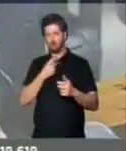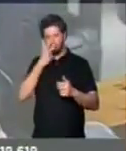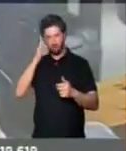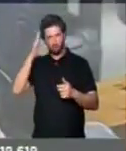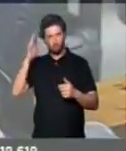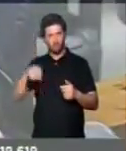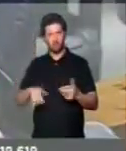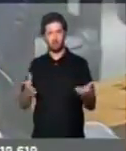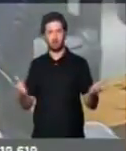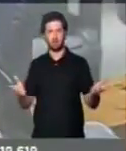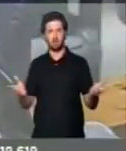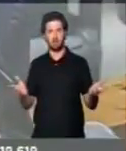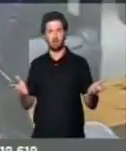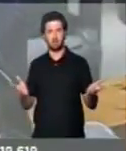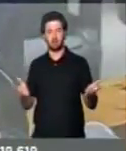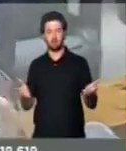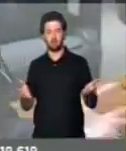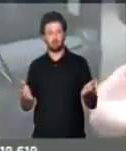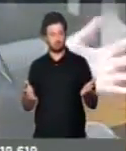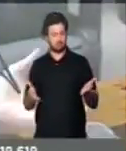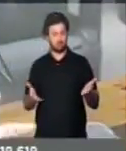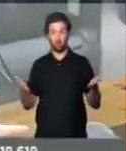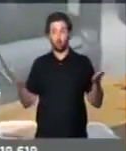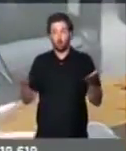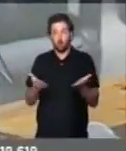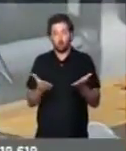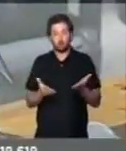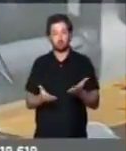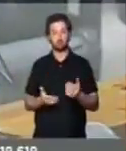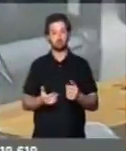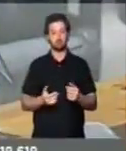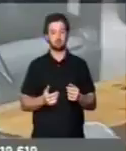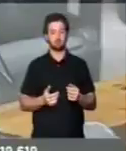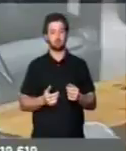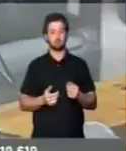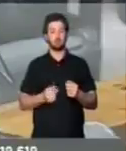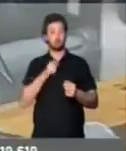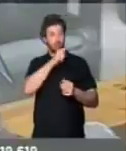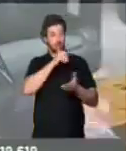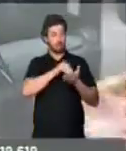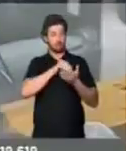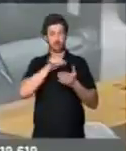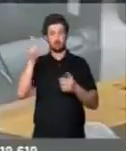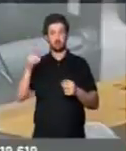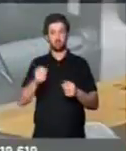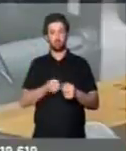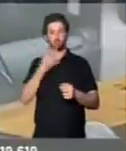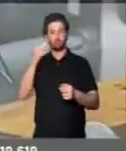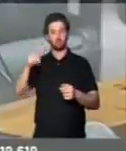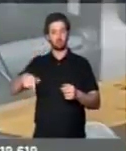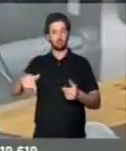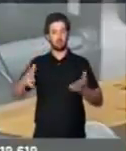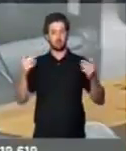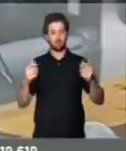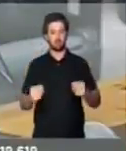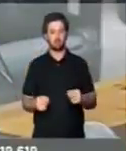aqui no Congresso Nacional. Ainda hoje, eu estava no gabinete, pronunciamento